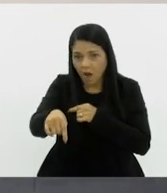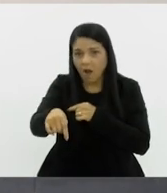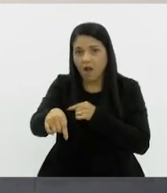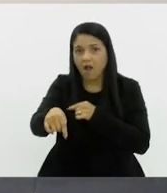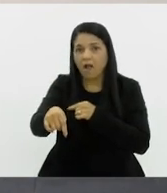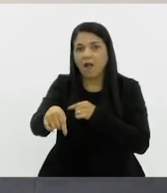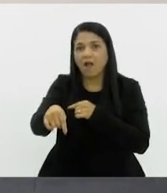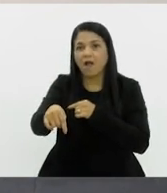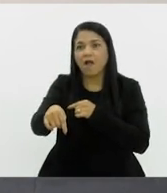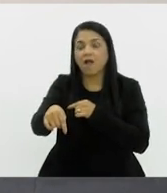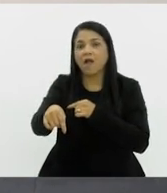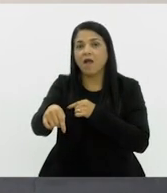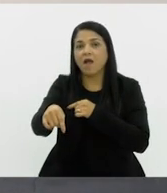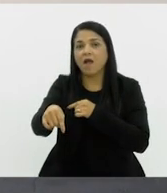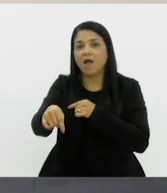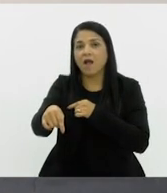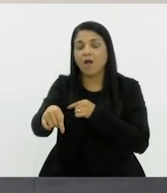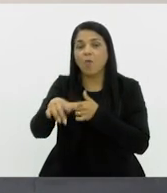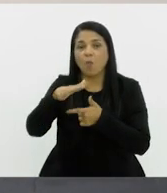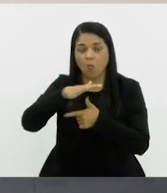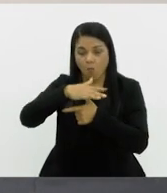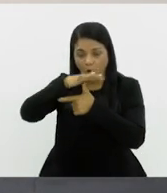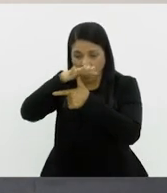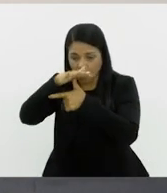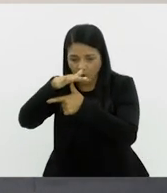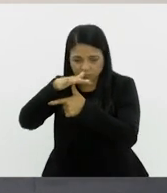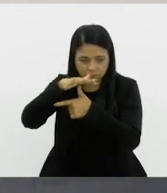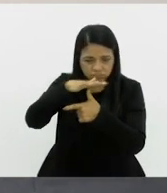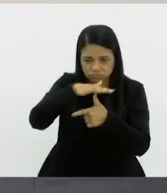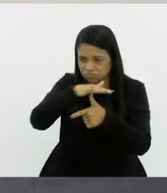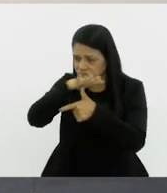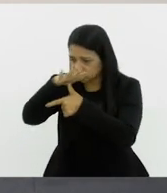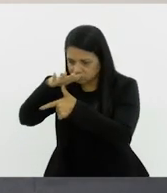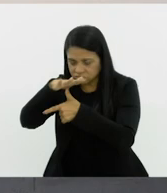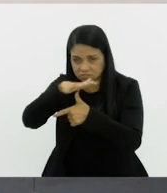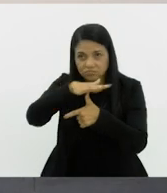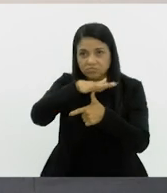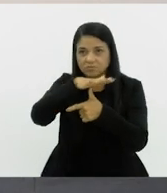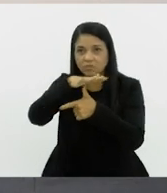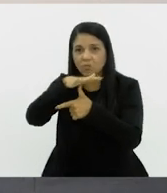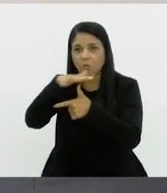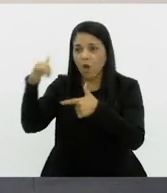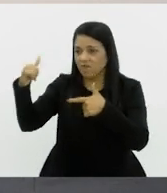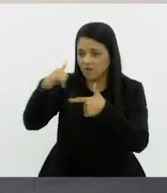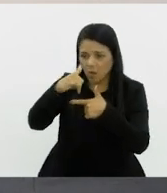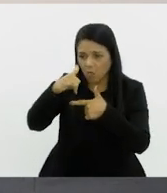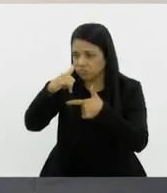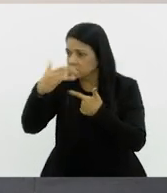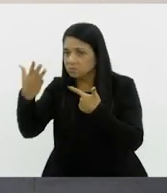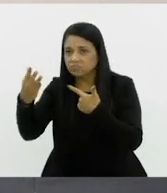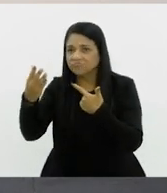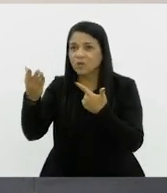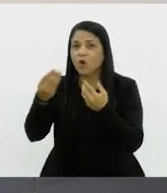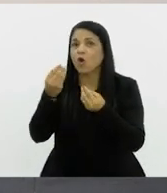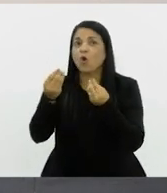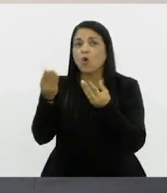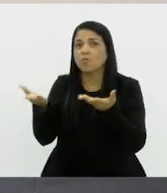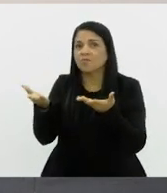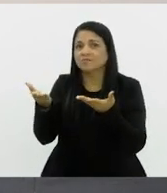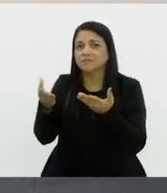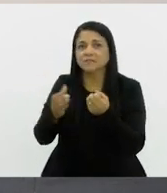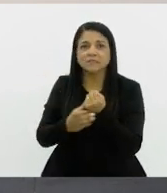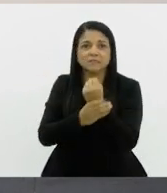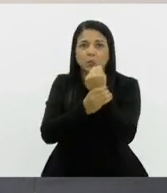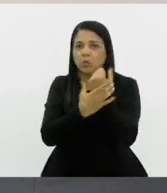gente fala alvo normalmente, mas é um helicóptero do outro, um avião do outro, eu não vou dar a